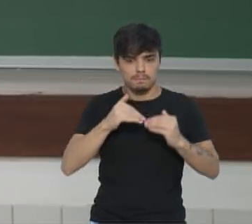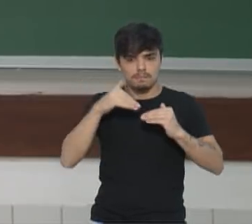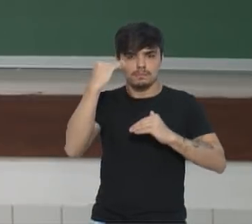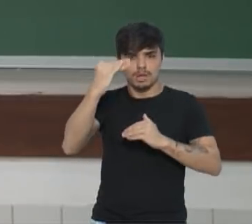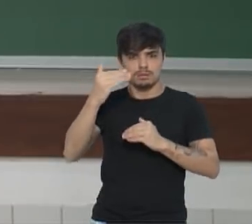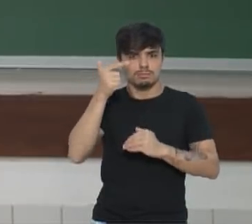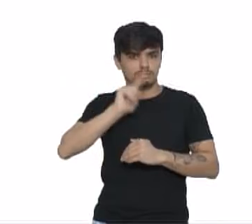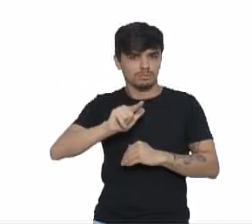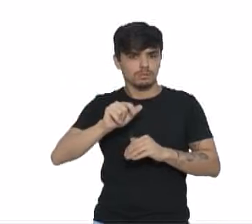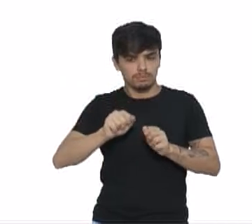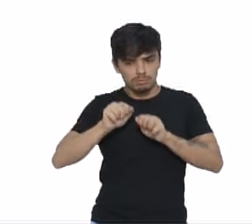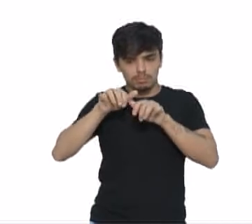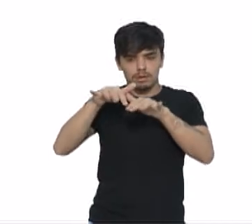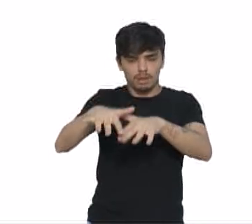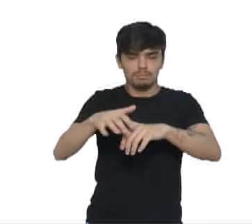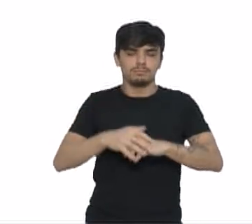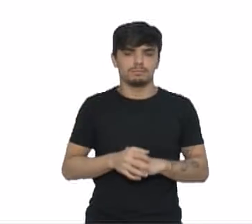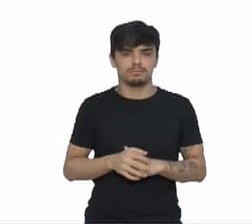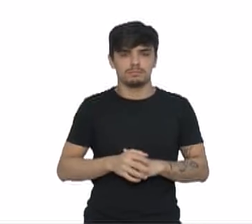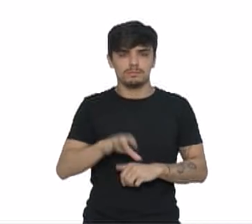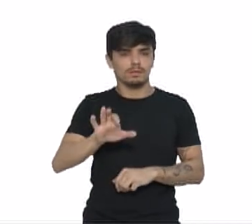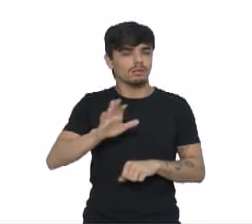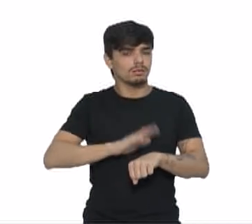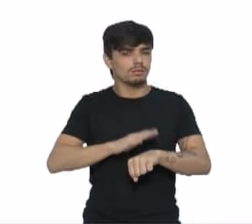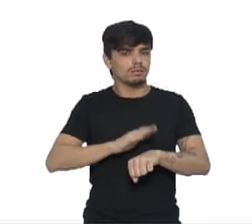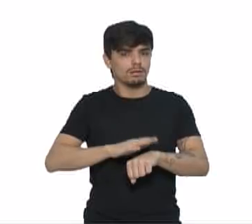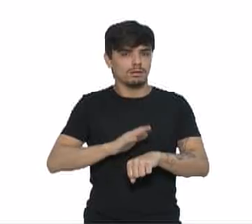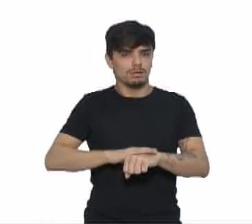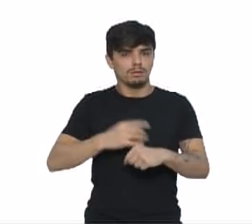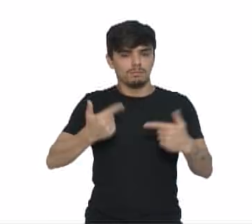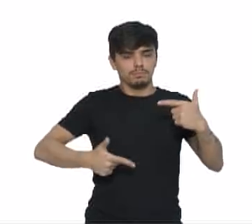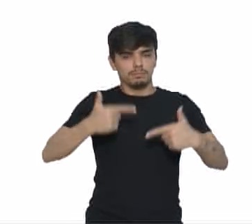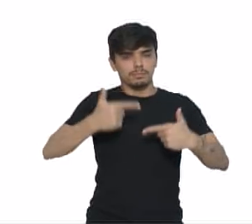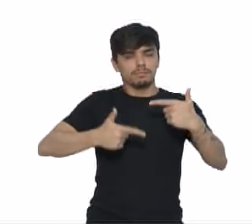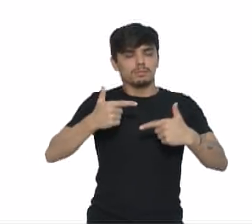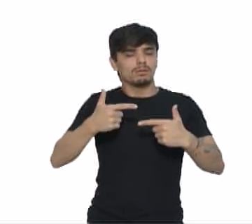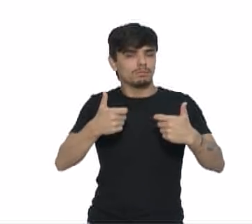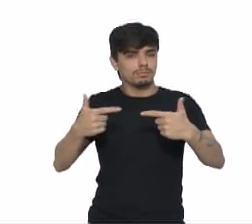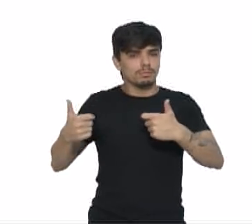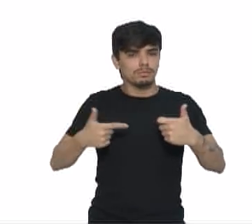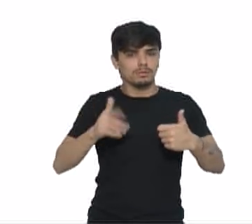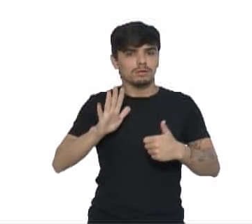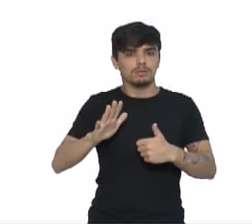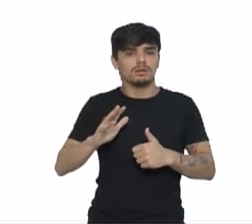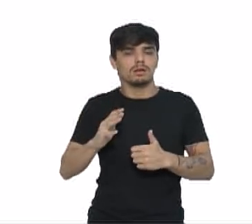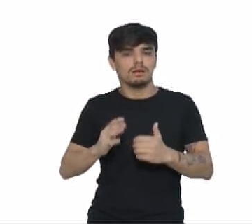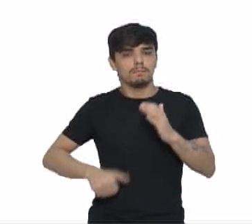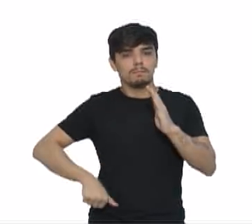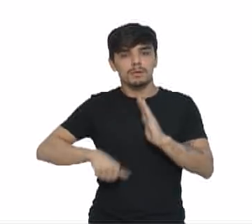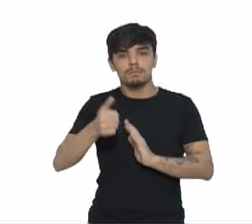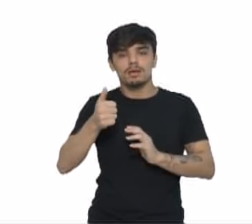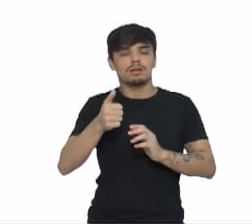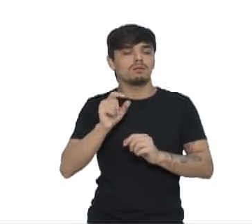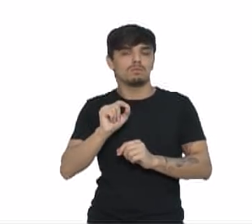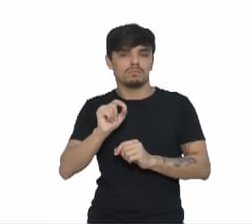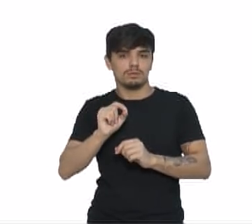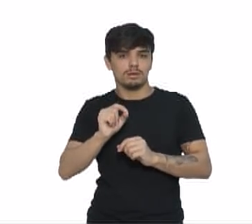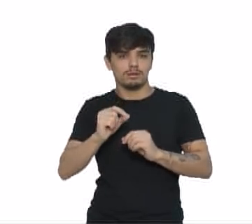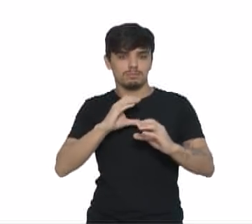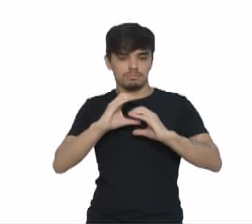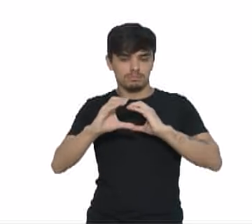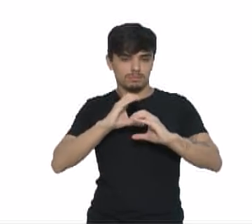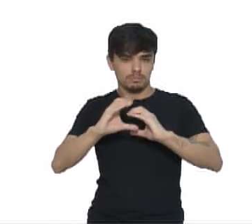enfrentar. E é nesse período, nas batalhas de Paris, que vai ser tocado pela primeira vez o hino nacional da França, a